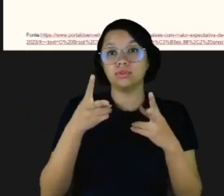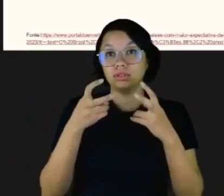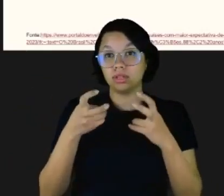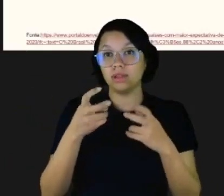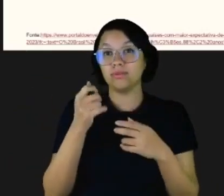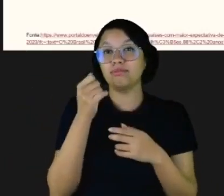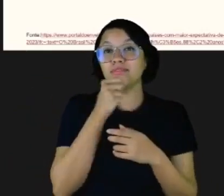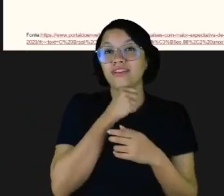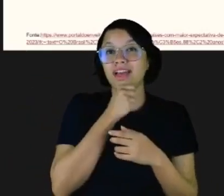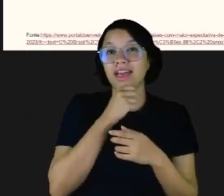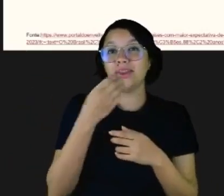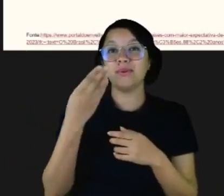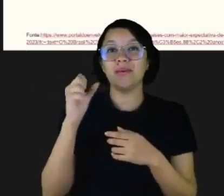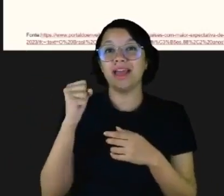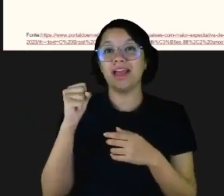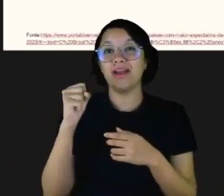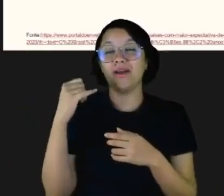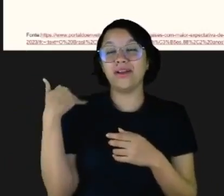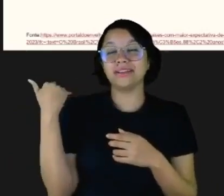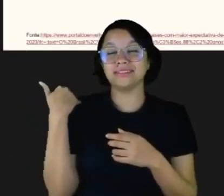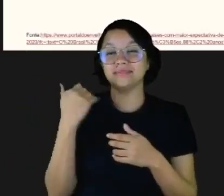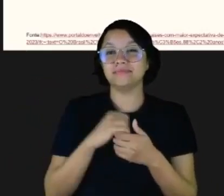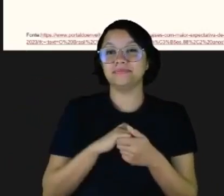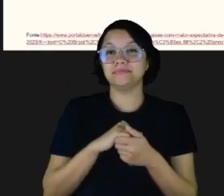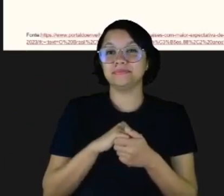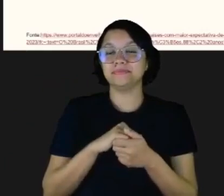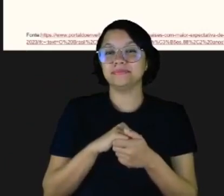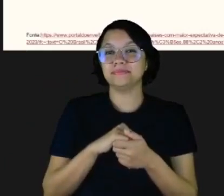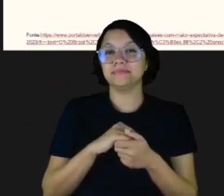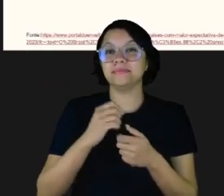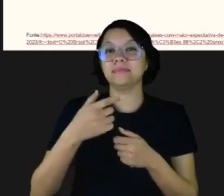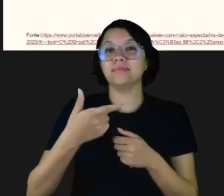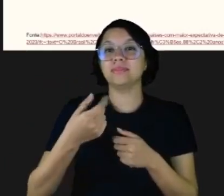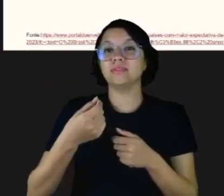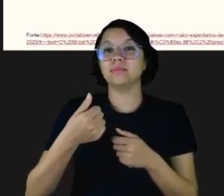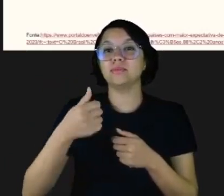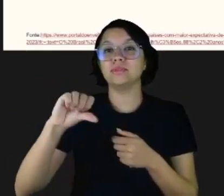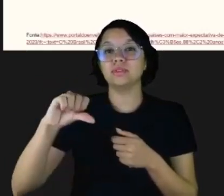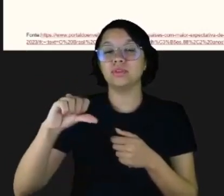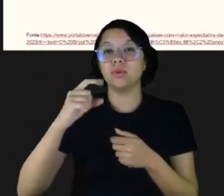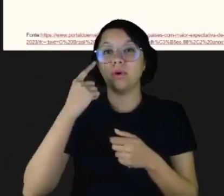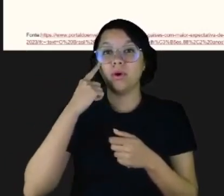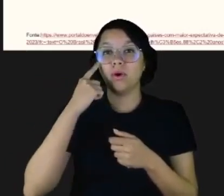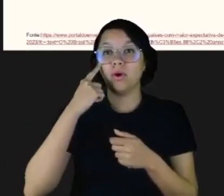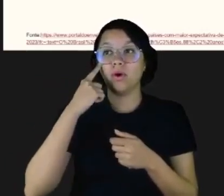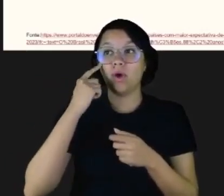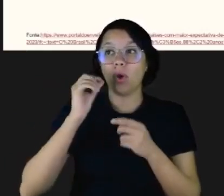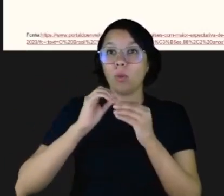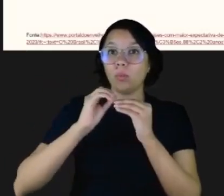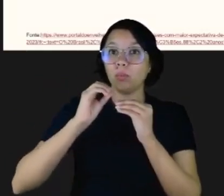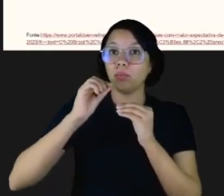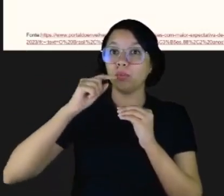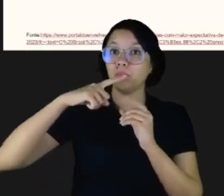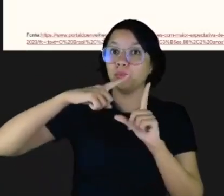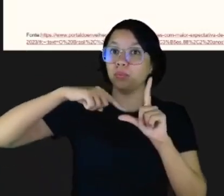velho com 48 anos. Né? E em 2019, olha lá, isso sobe para